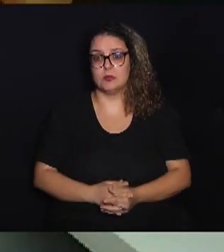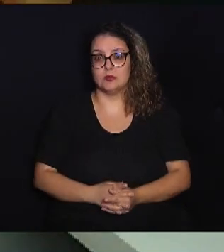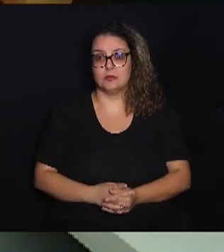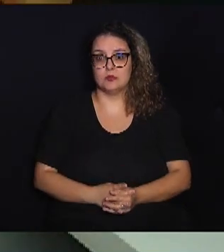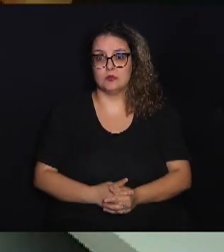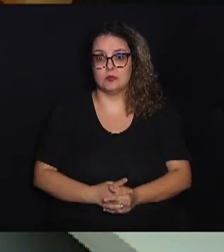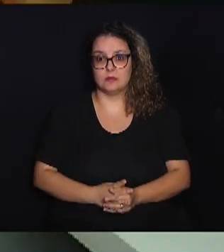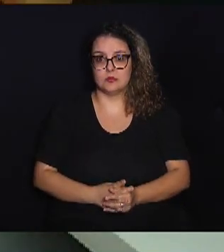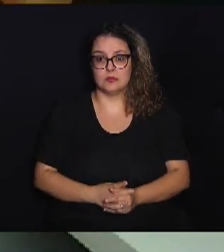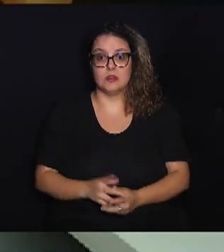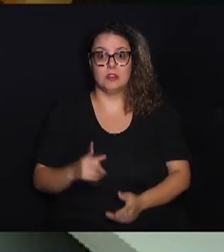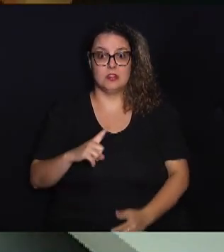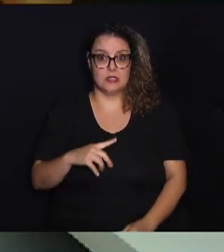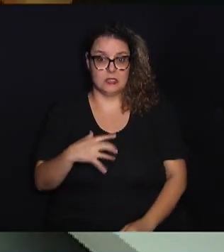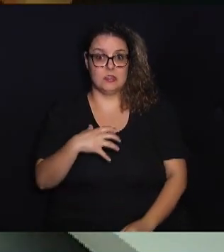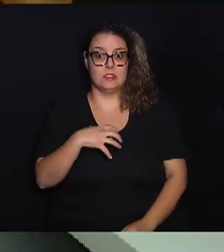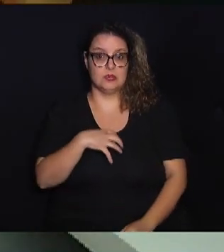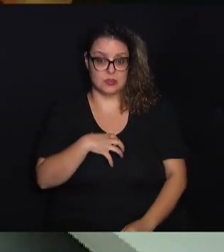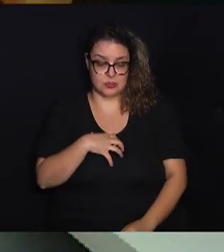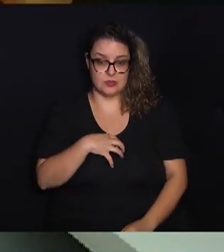Tem formas de você